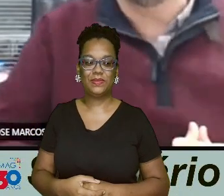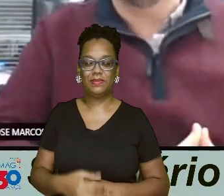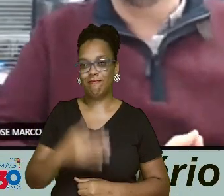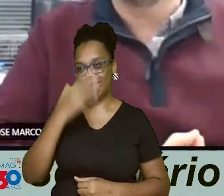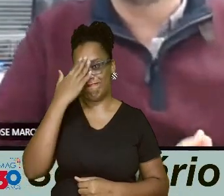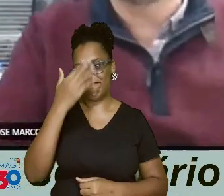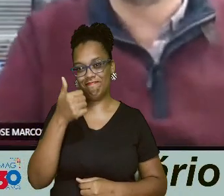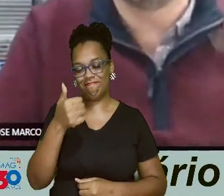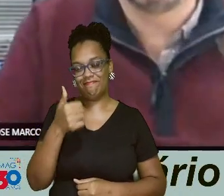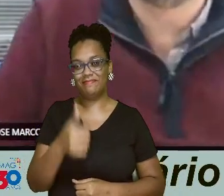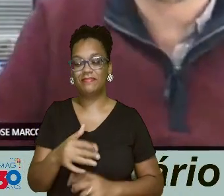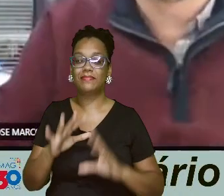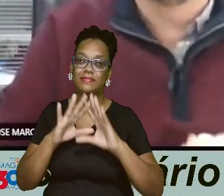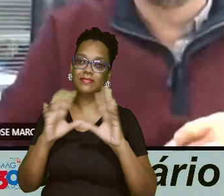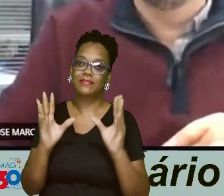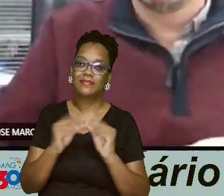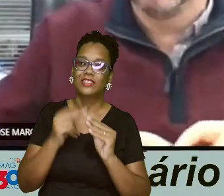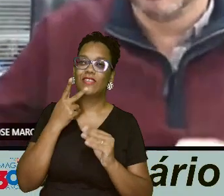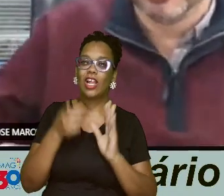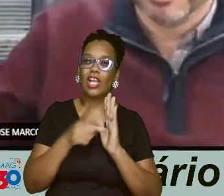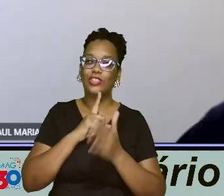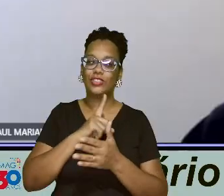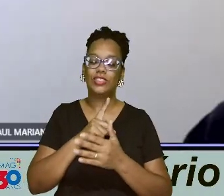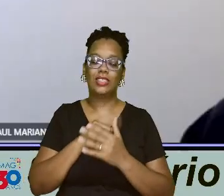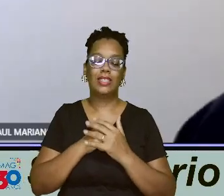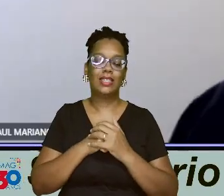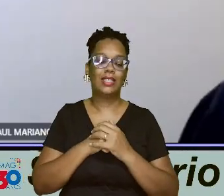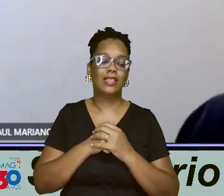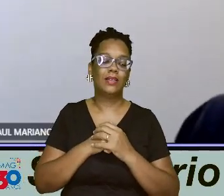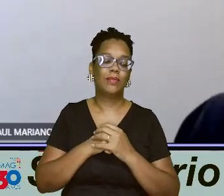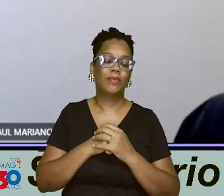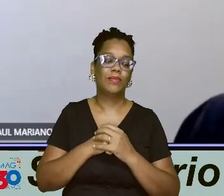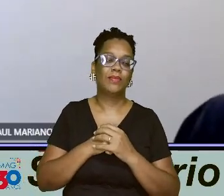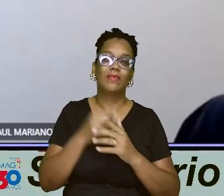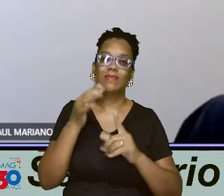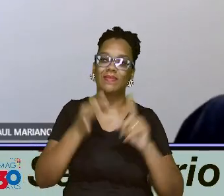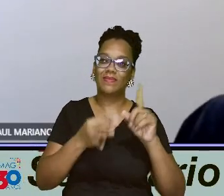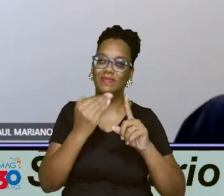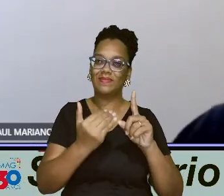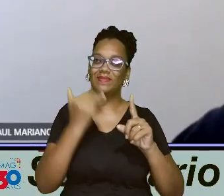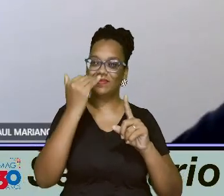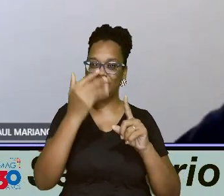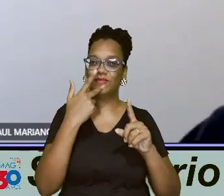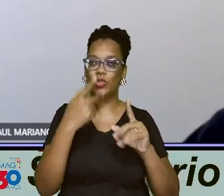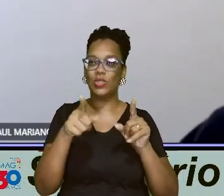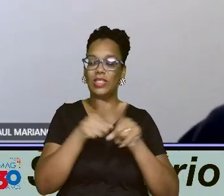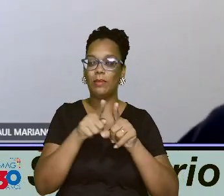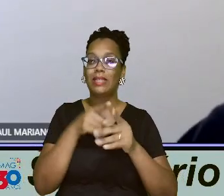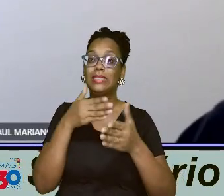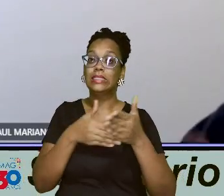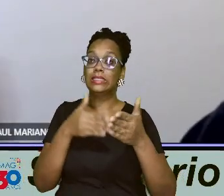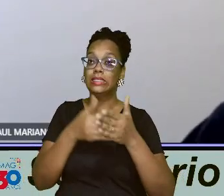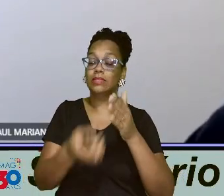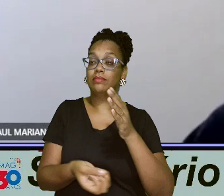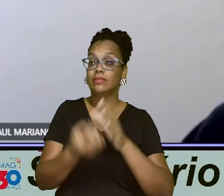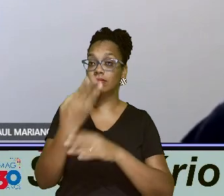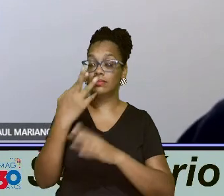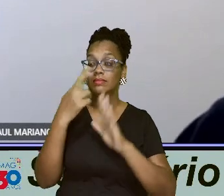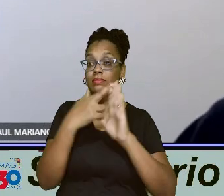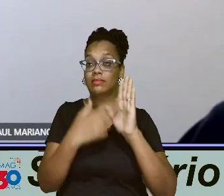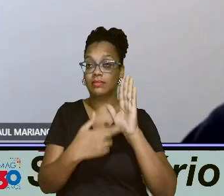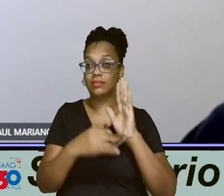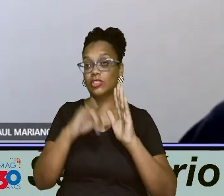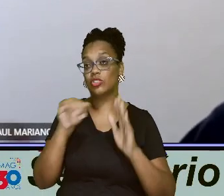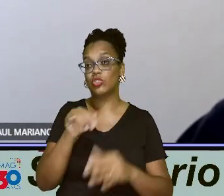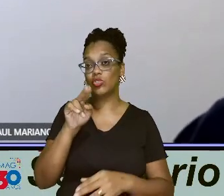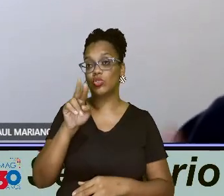Obrigado. Só concluindo o que eu estava dizendo, né, que na esteira do que a desembargadora também disse, o limite da criação das normas pela jurisprudência,